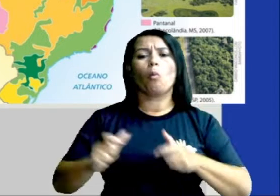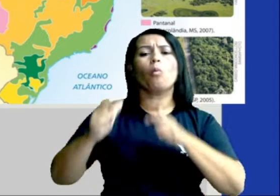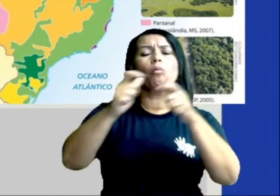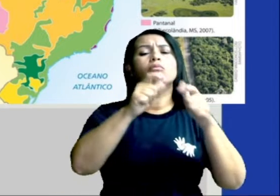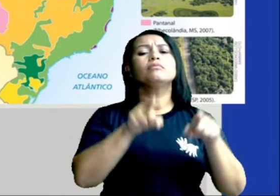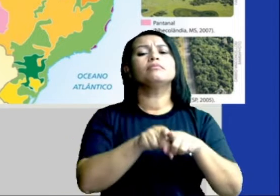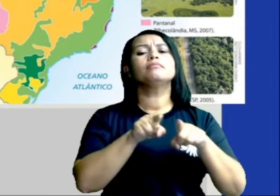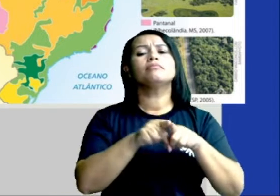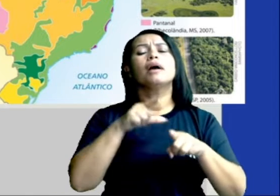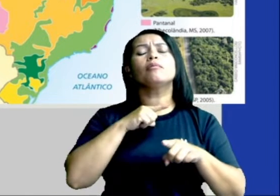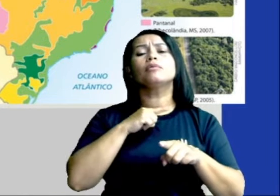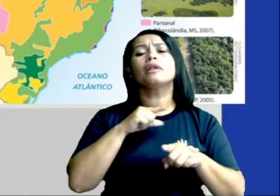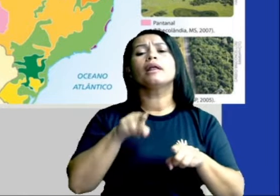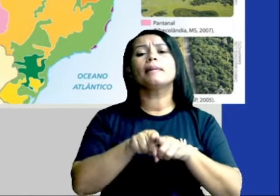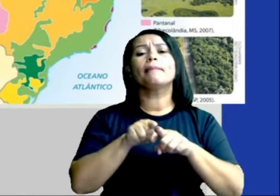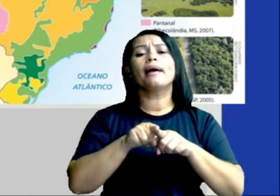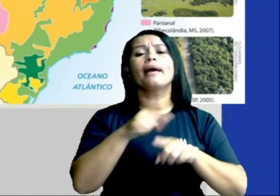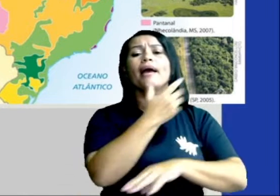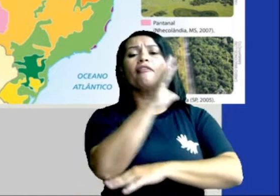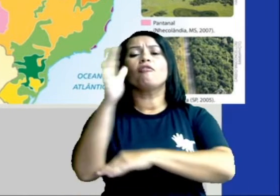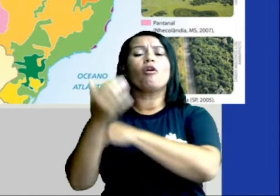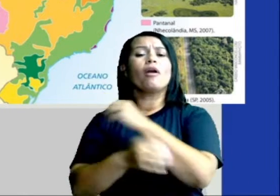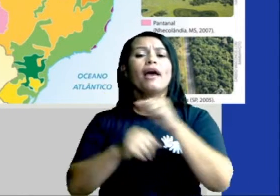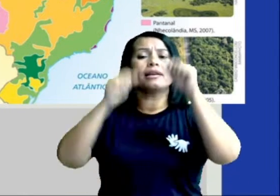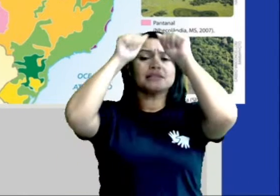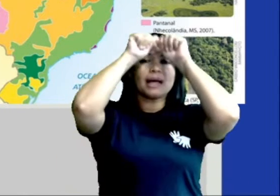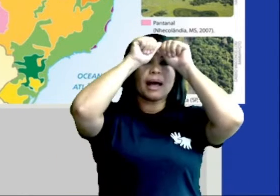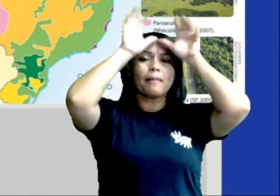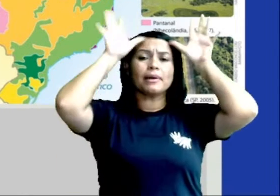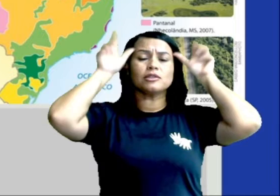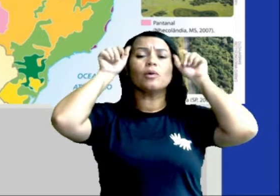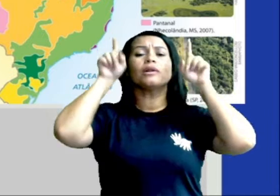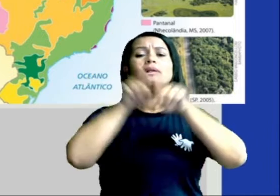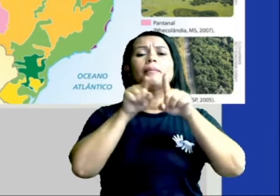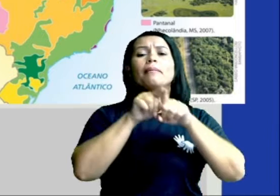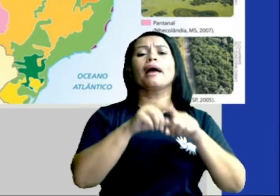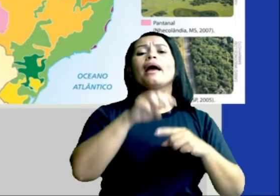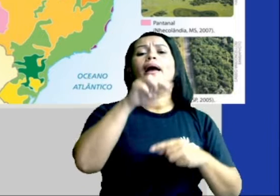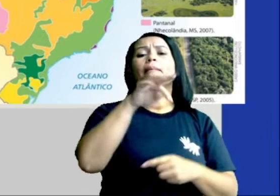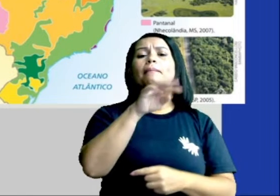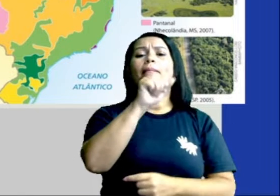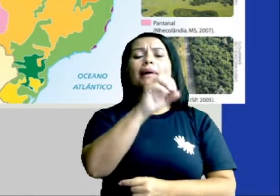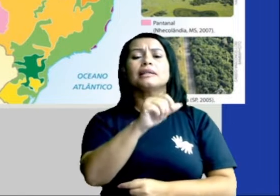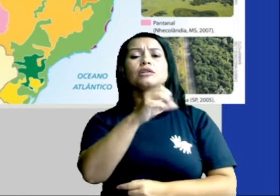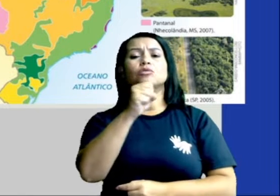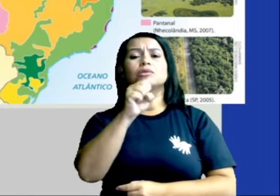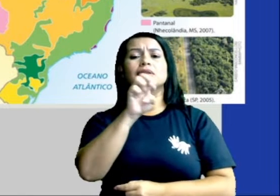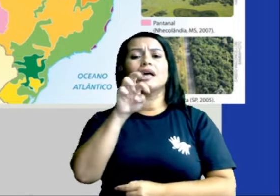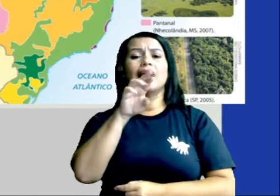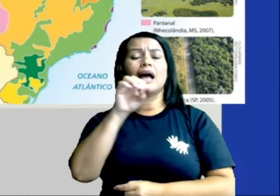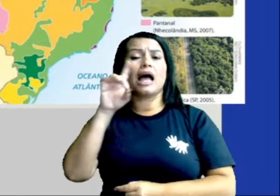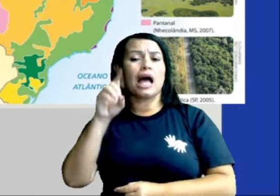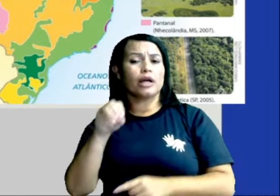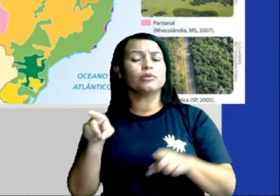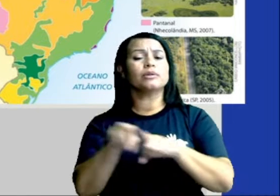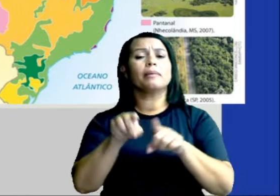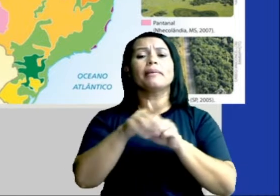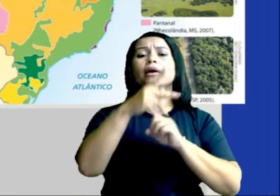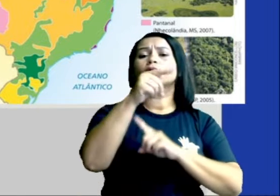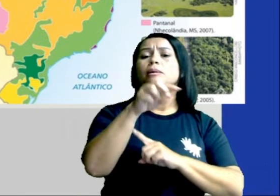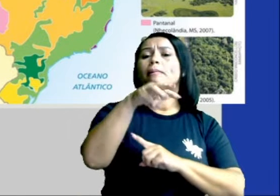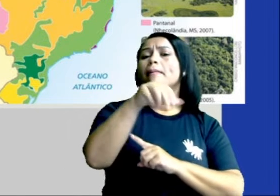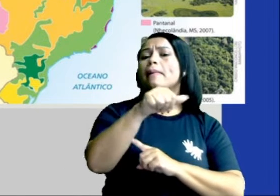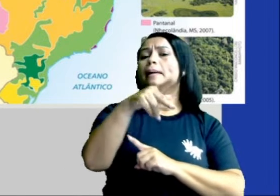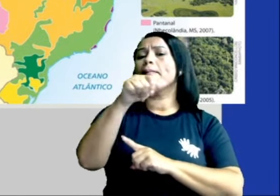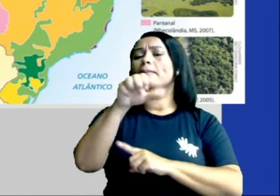eu destaquei aqui, floresta amazônica, mata atlântica, cerrado, caatinga, mata dos cocais, araucárias e pampas, além do que também a